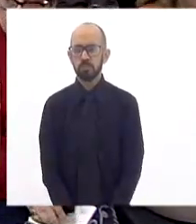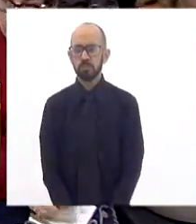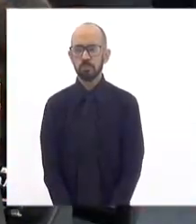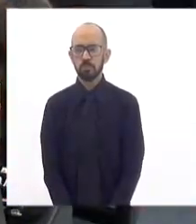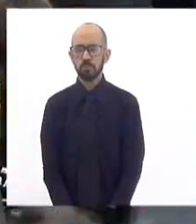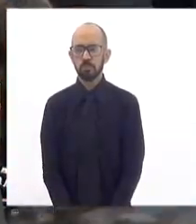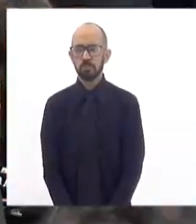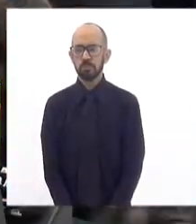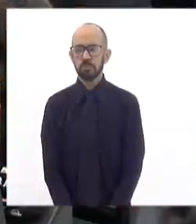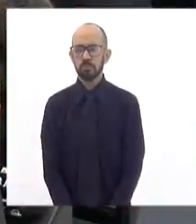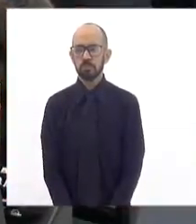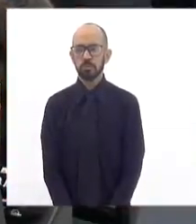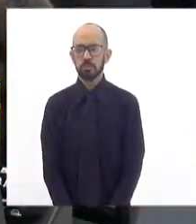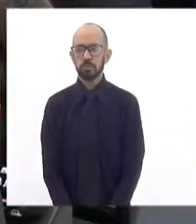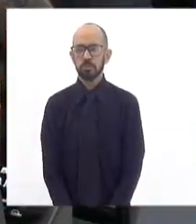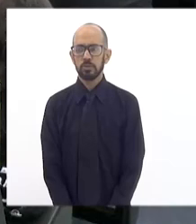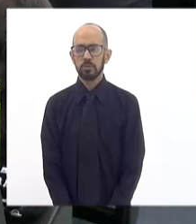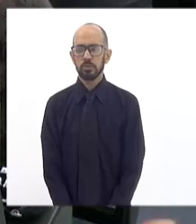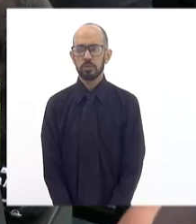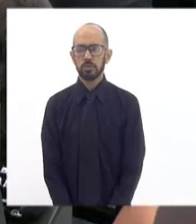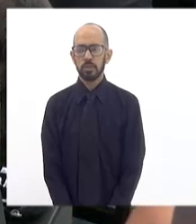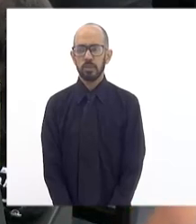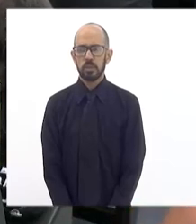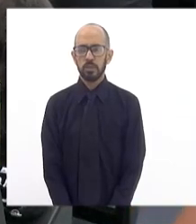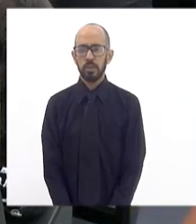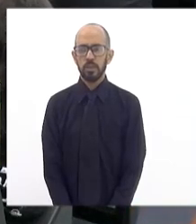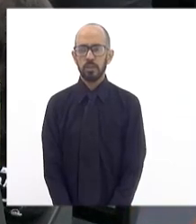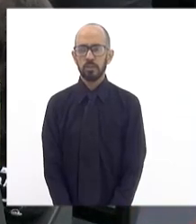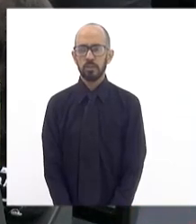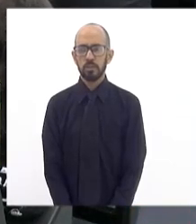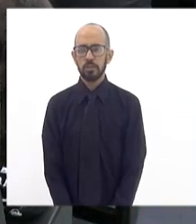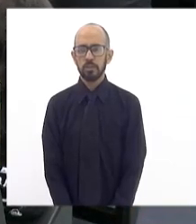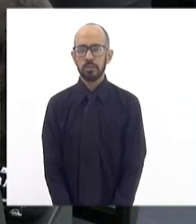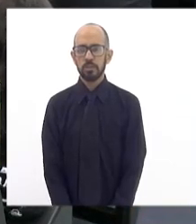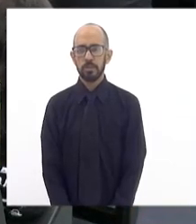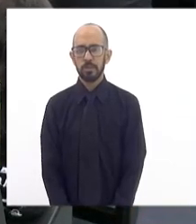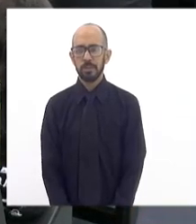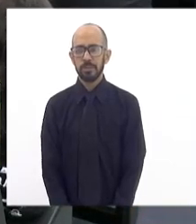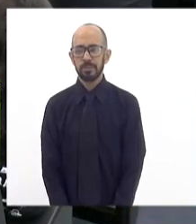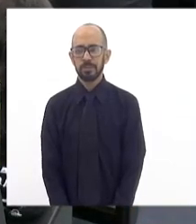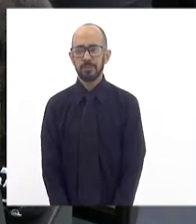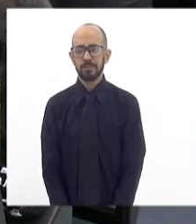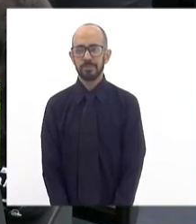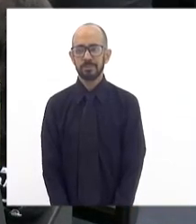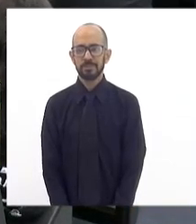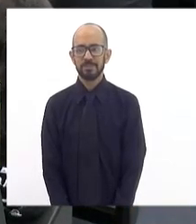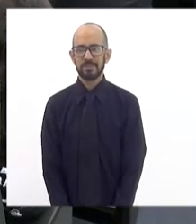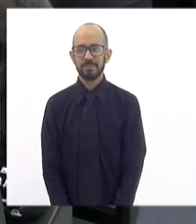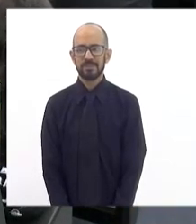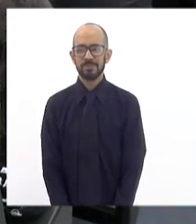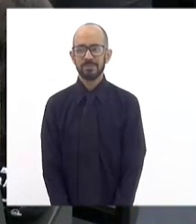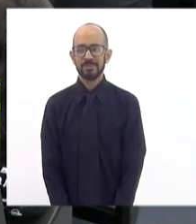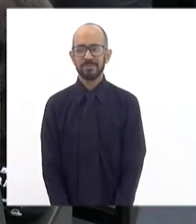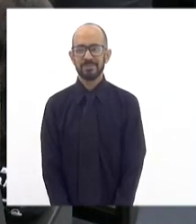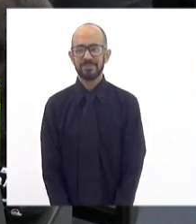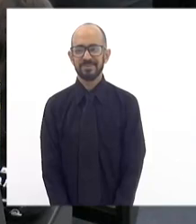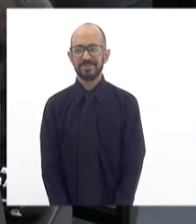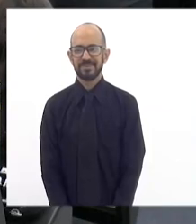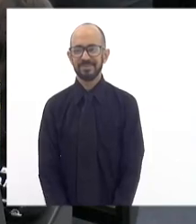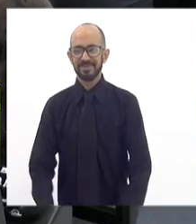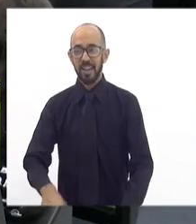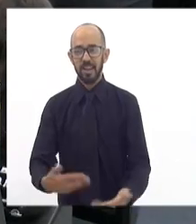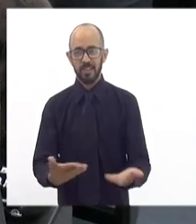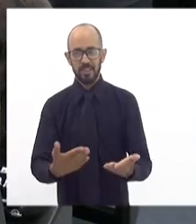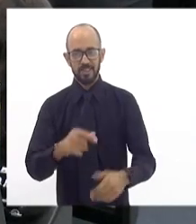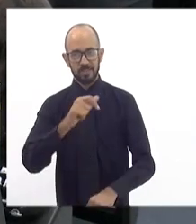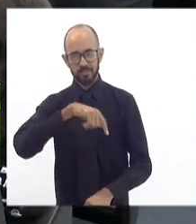Ah tá bom vou pronto ó deixa eu te falar qual a palavra Deputado Luiz Paulo Corrêa da Rocha